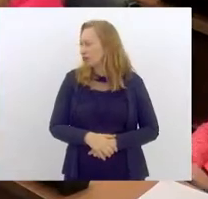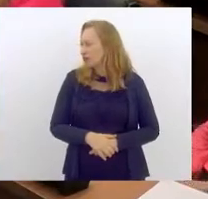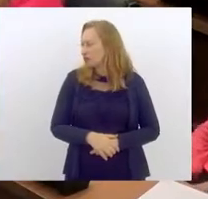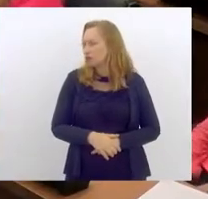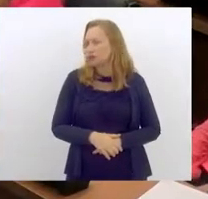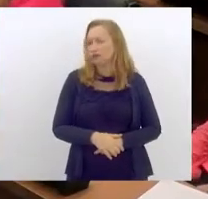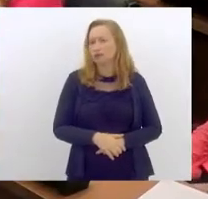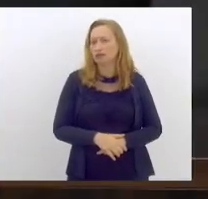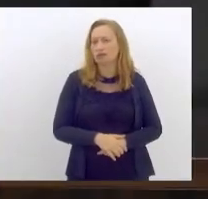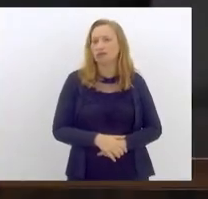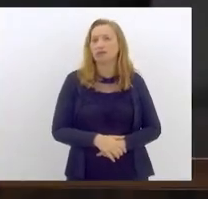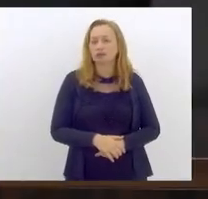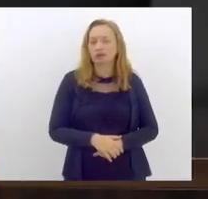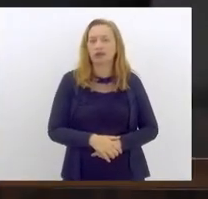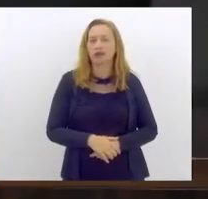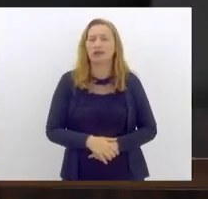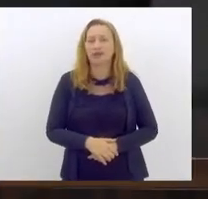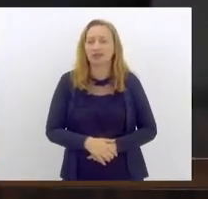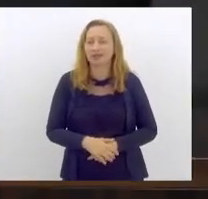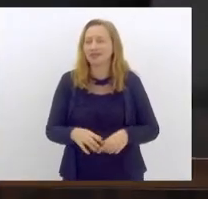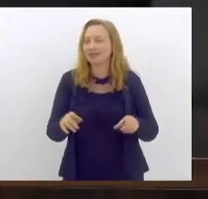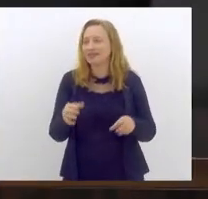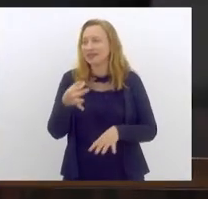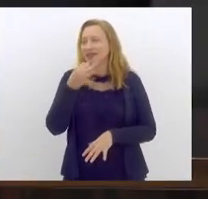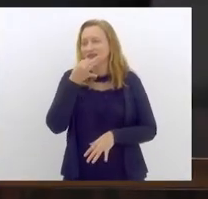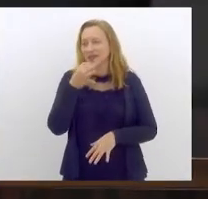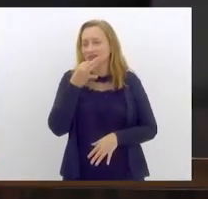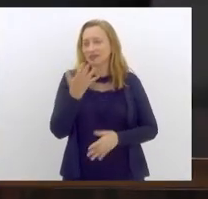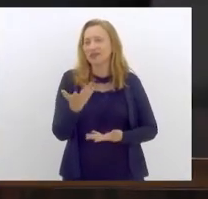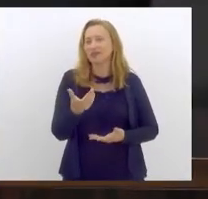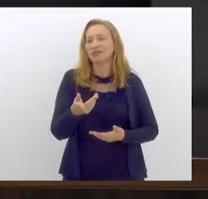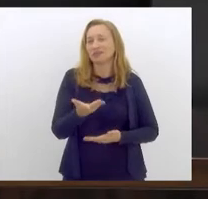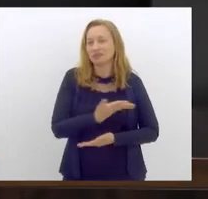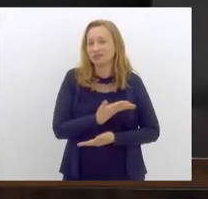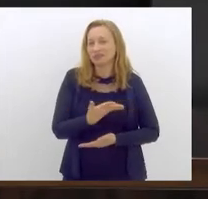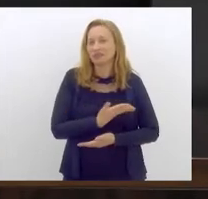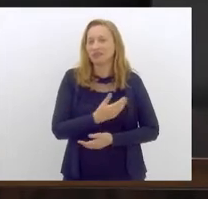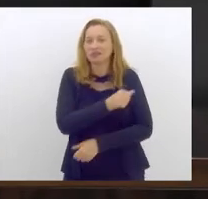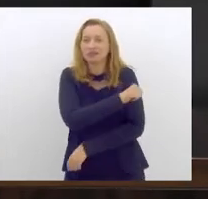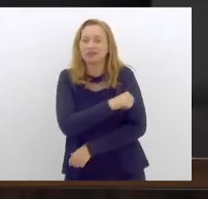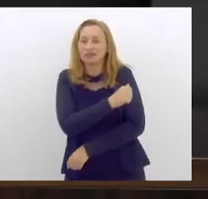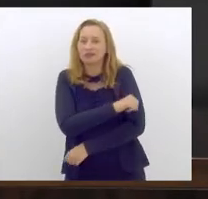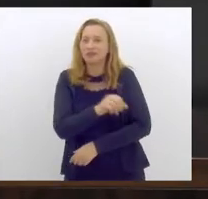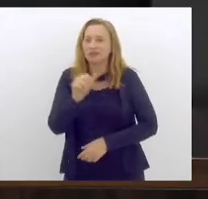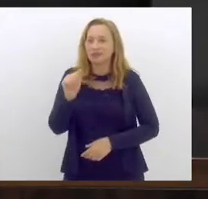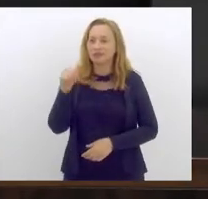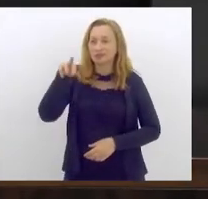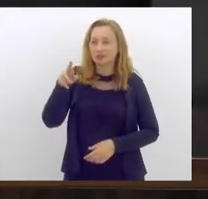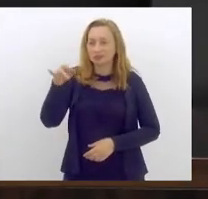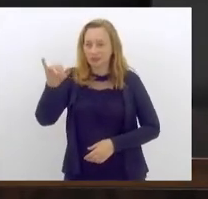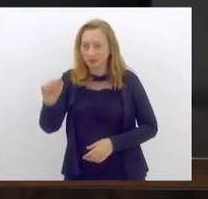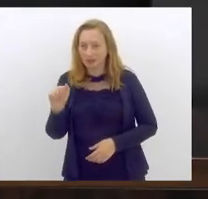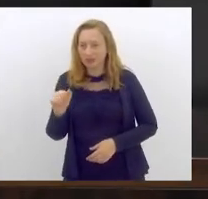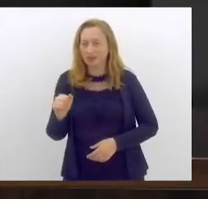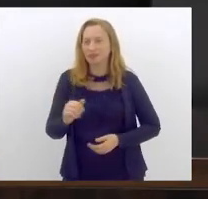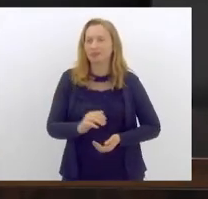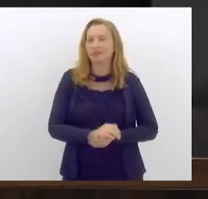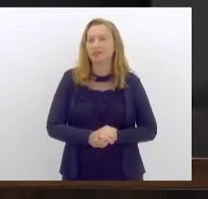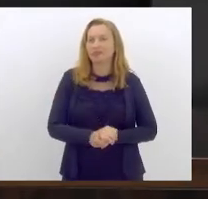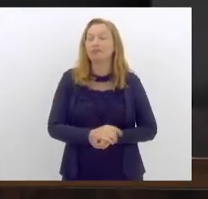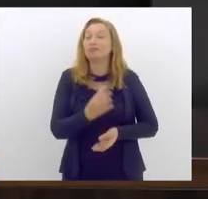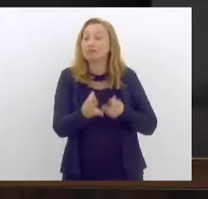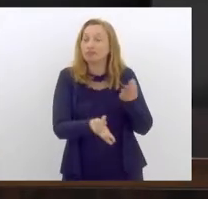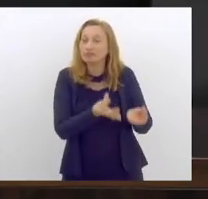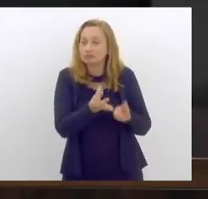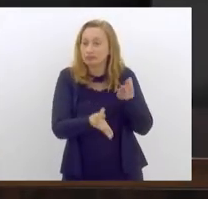e teremos também os depoimentos de colegas a enfermeira Andreia Santana que se encontra em